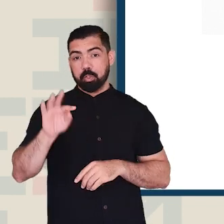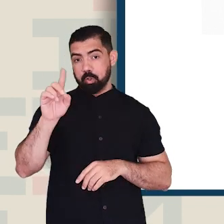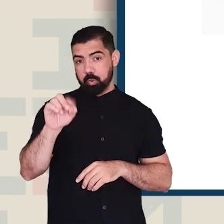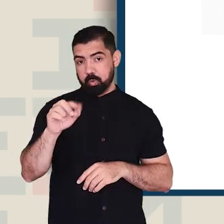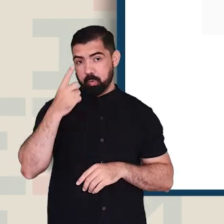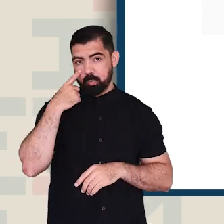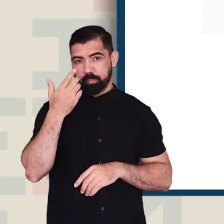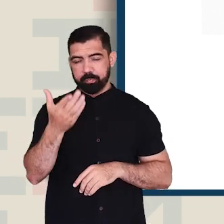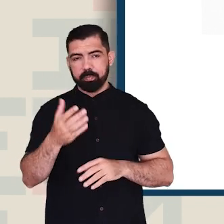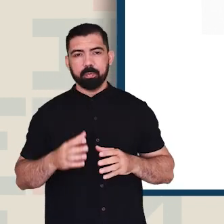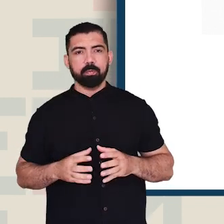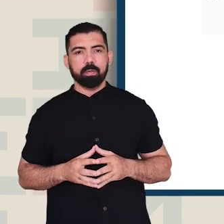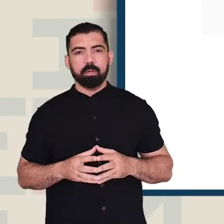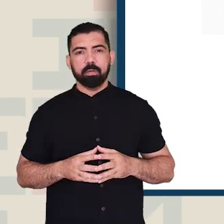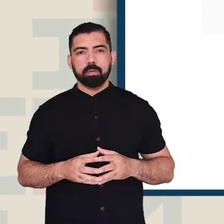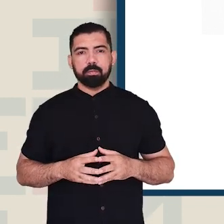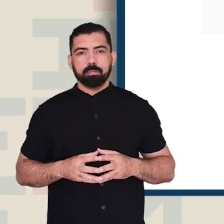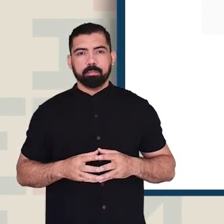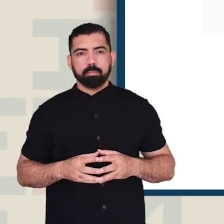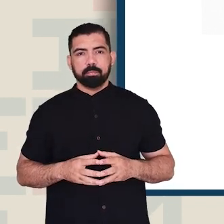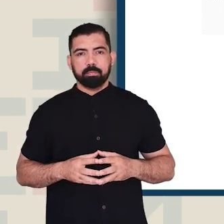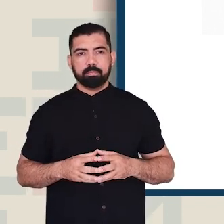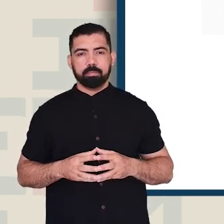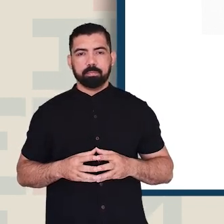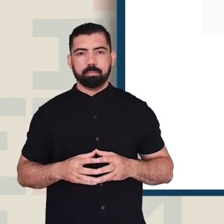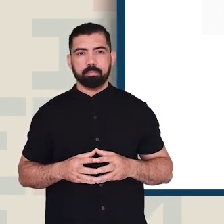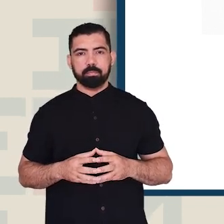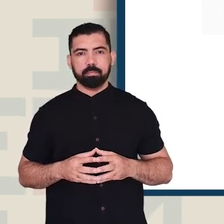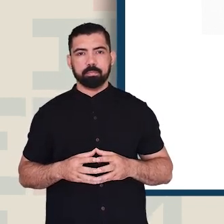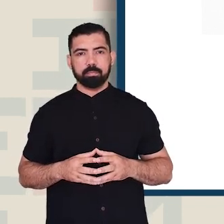seria... né?